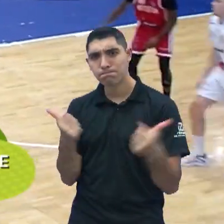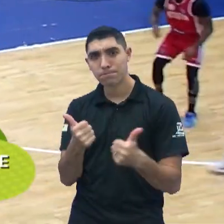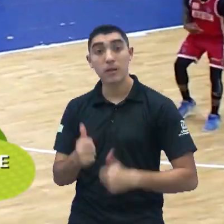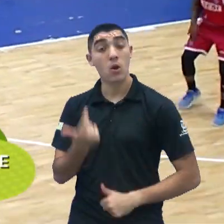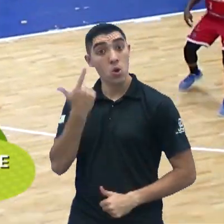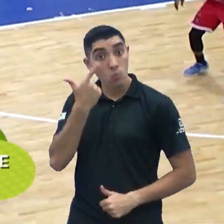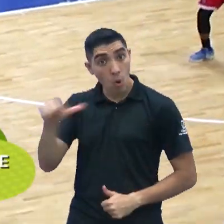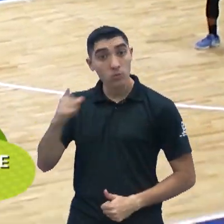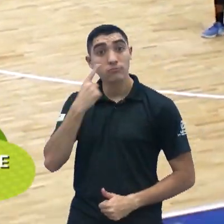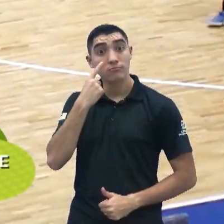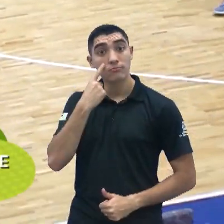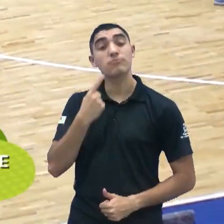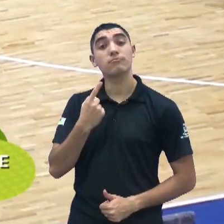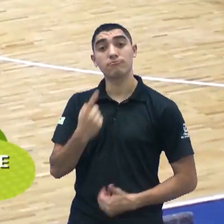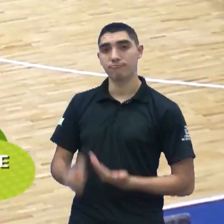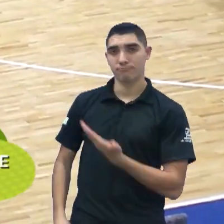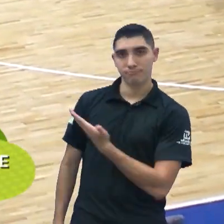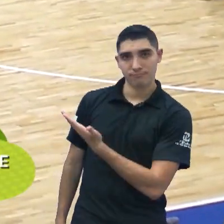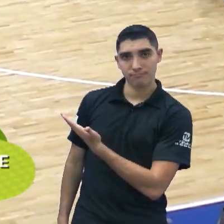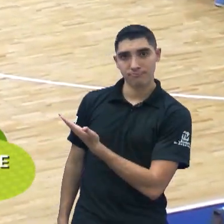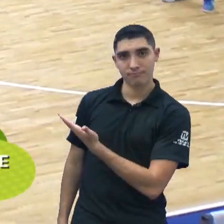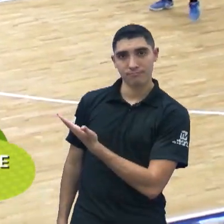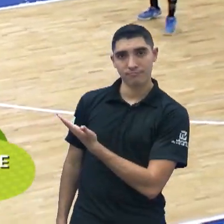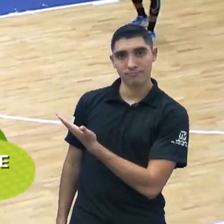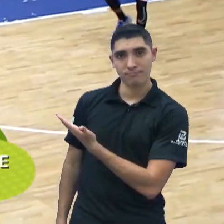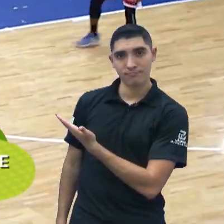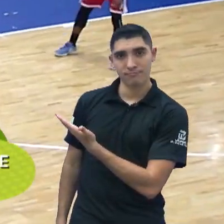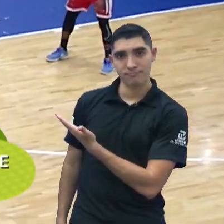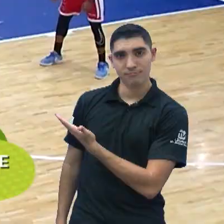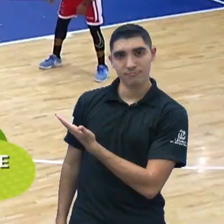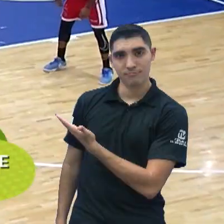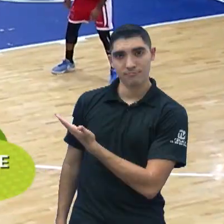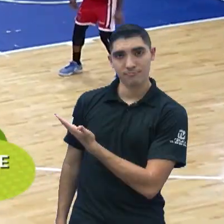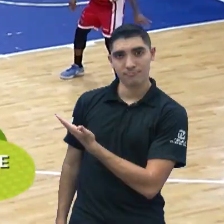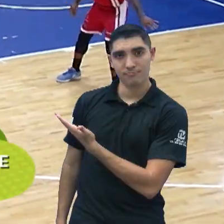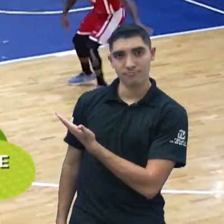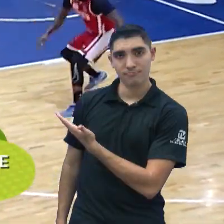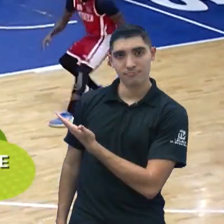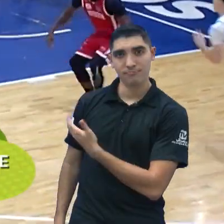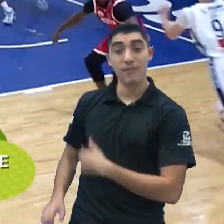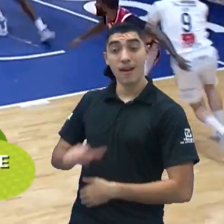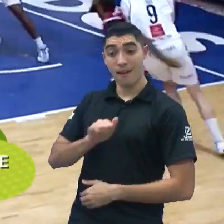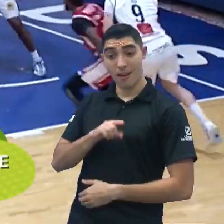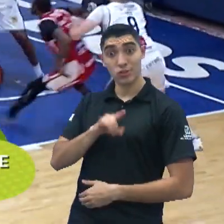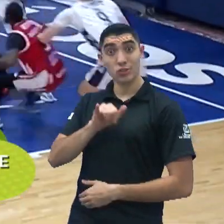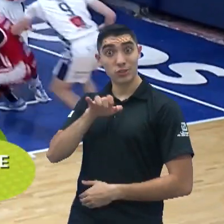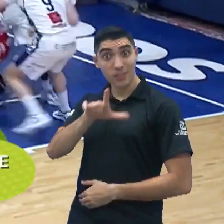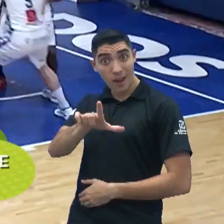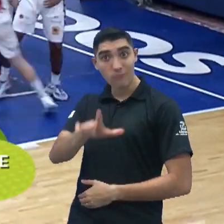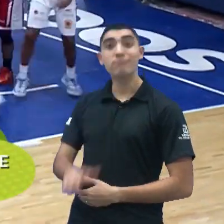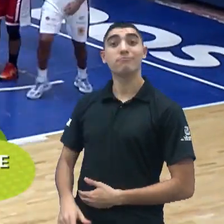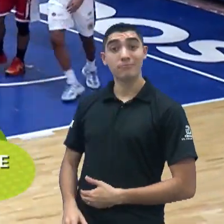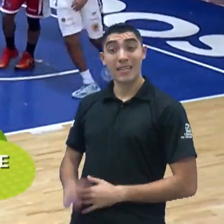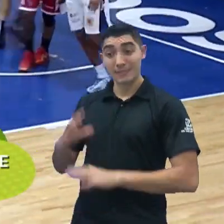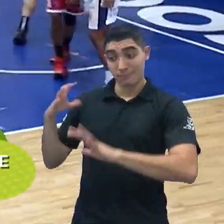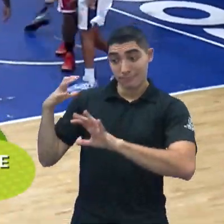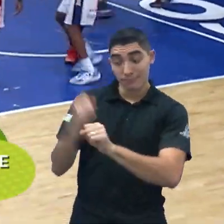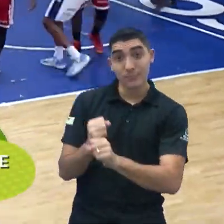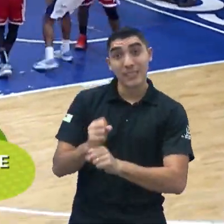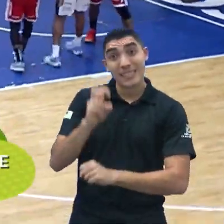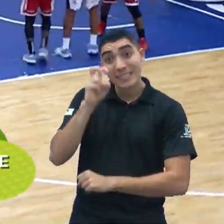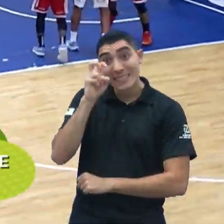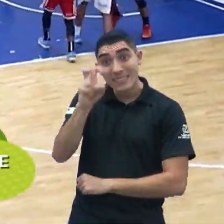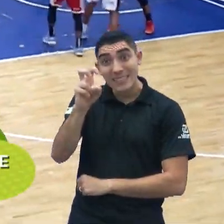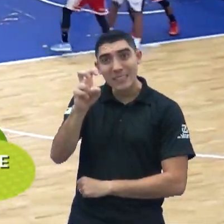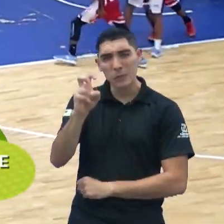na sequência, da cabeça do garrafão, mais uma. 5ª bola de 3 nas 5 primeiras